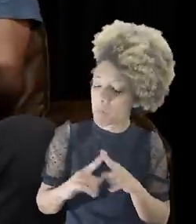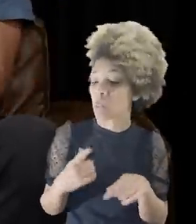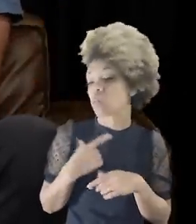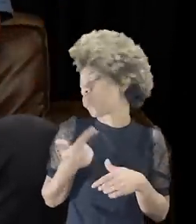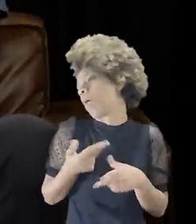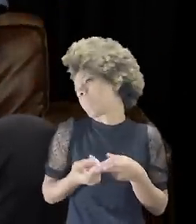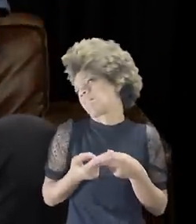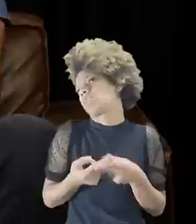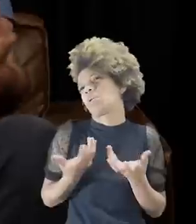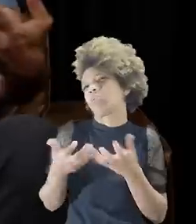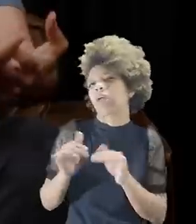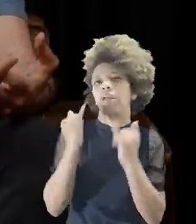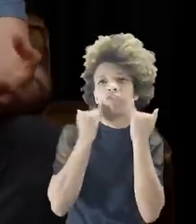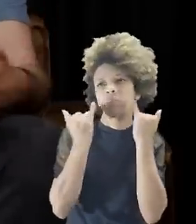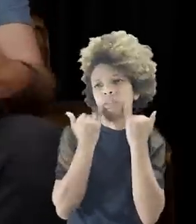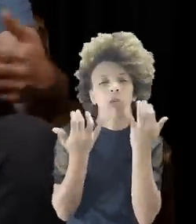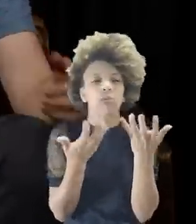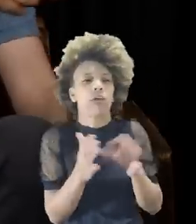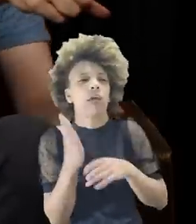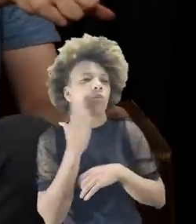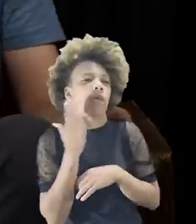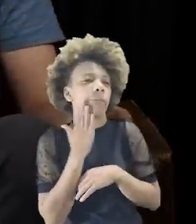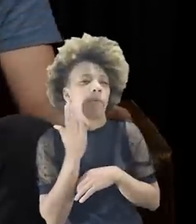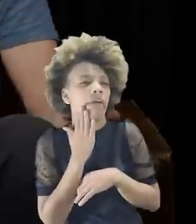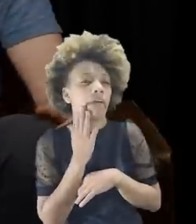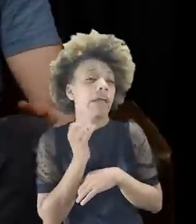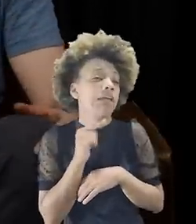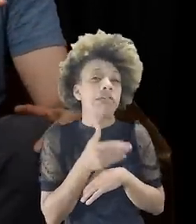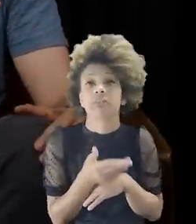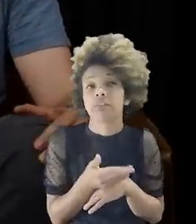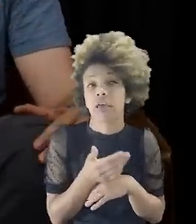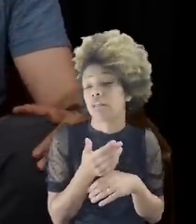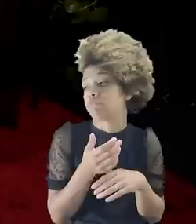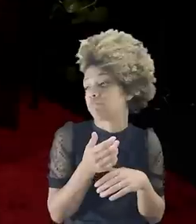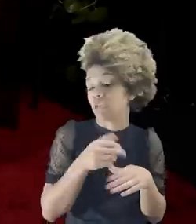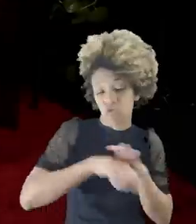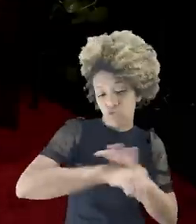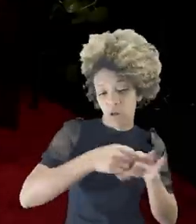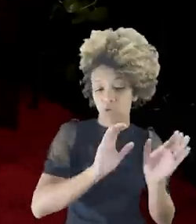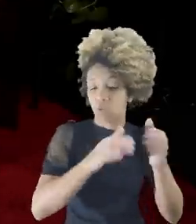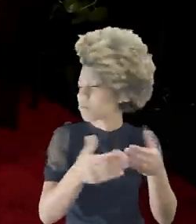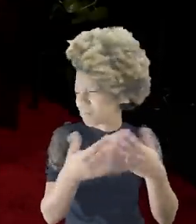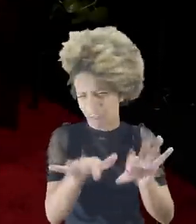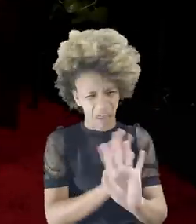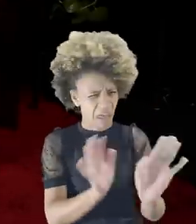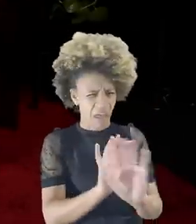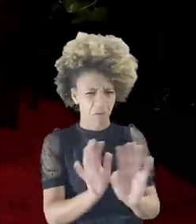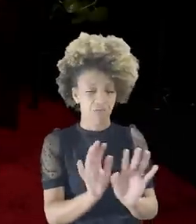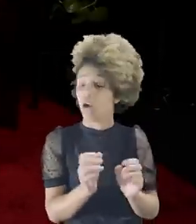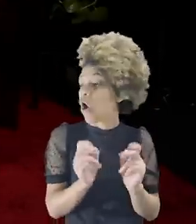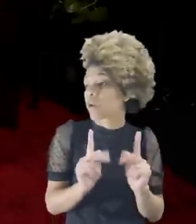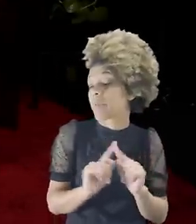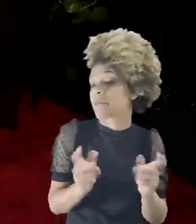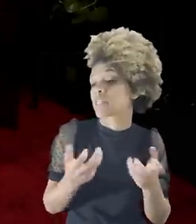não tenho muita paciência de não quero dar informação não quero saber se o cara não isso eu preciso